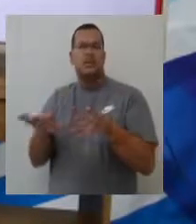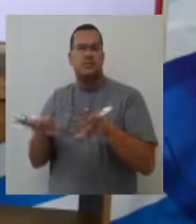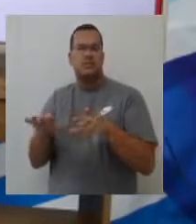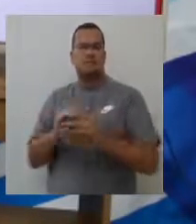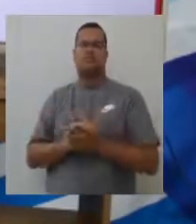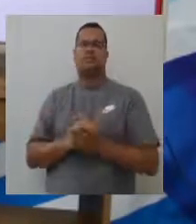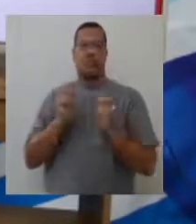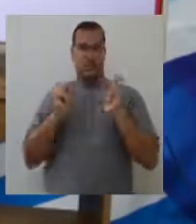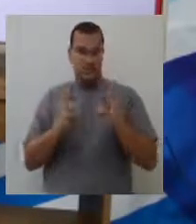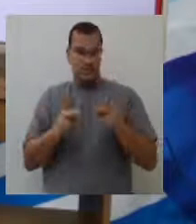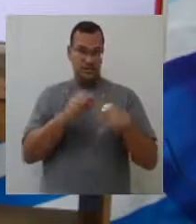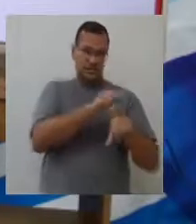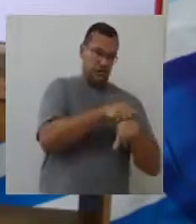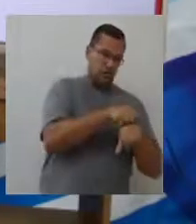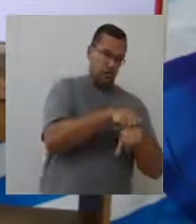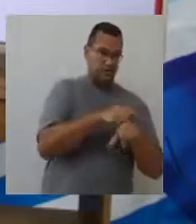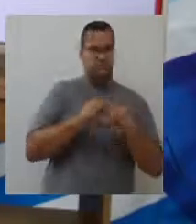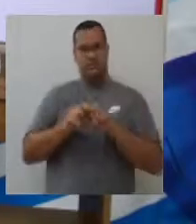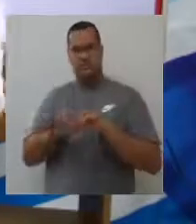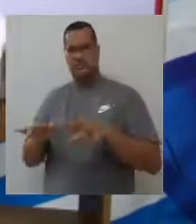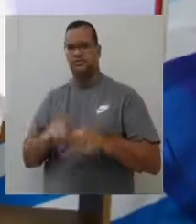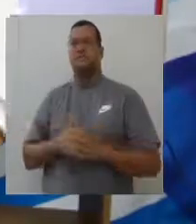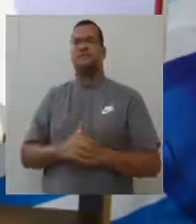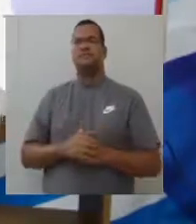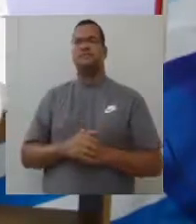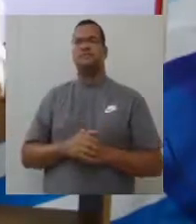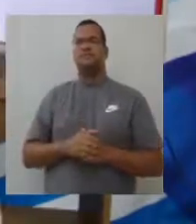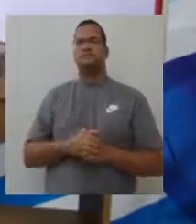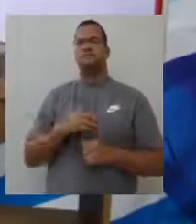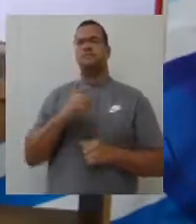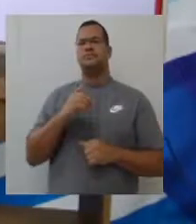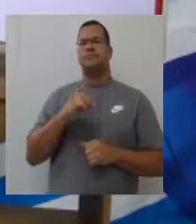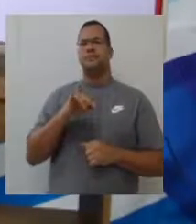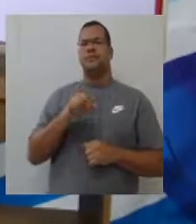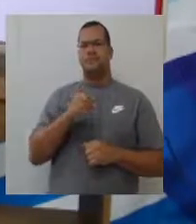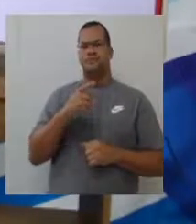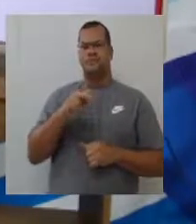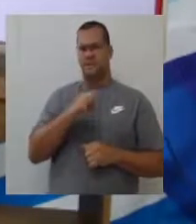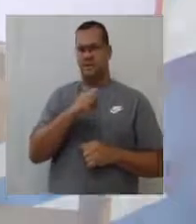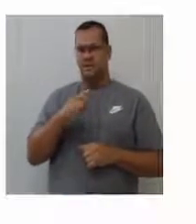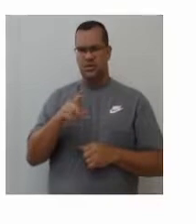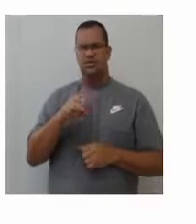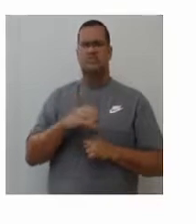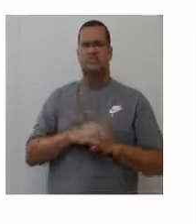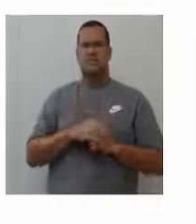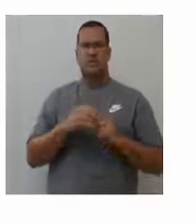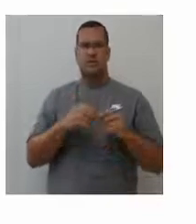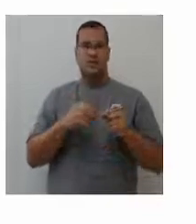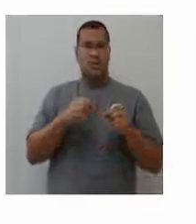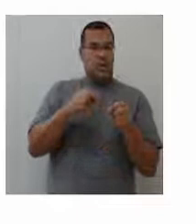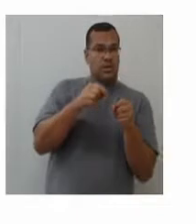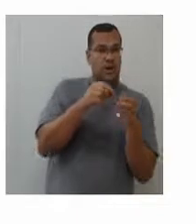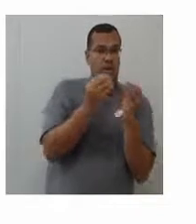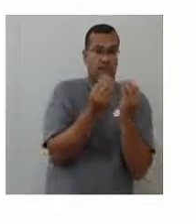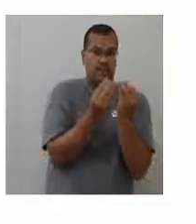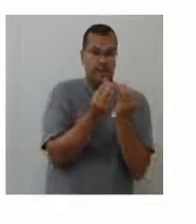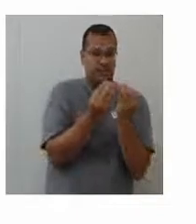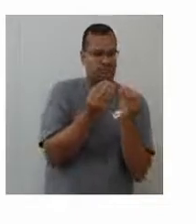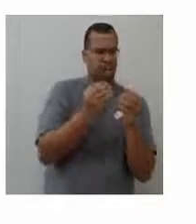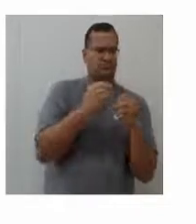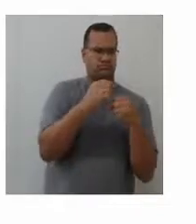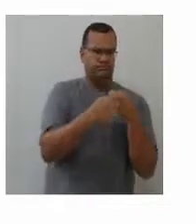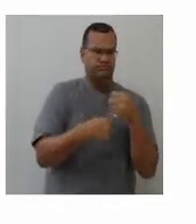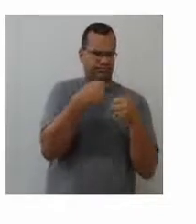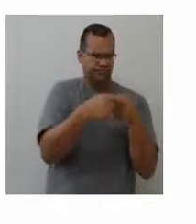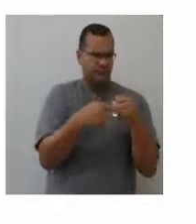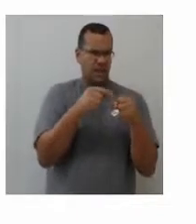líquidos, ok? Então vamos lá, próximo. Dispersão coloidal. Quando o diâmetro médio das partículas do disperso